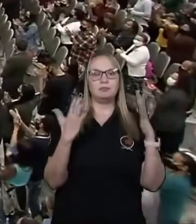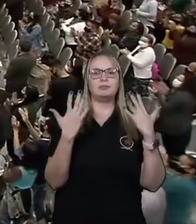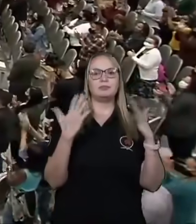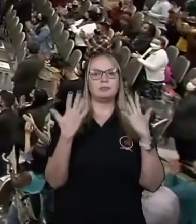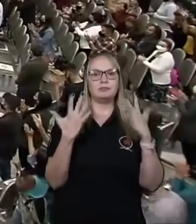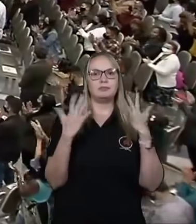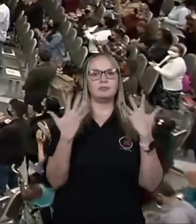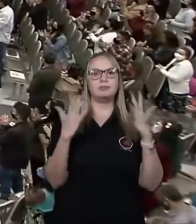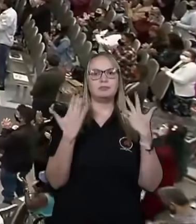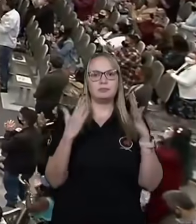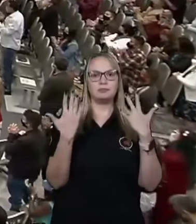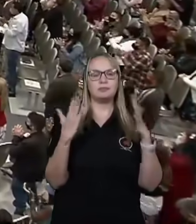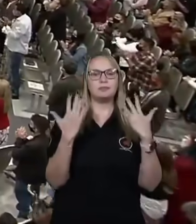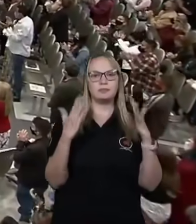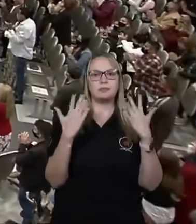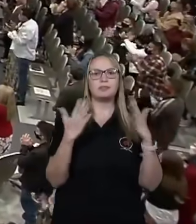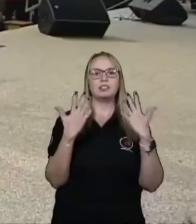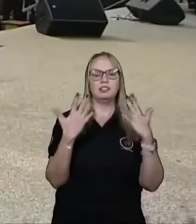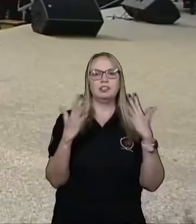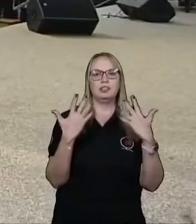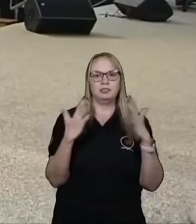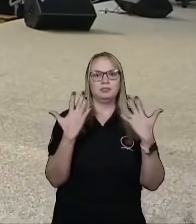E aí